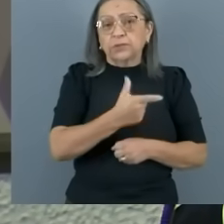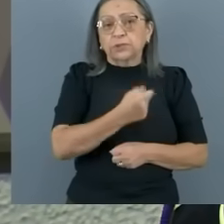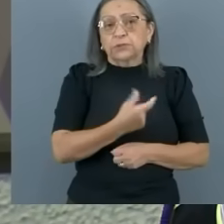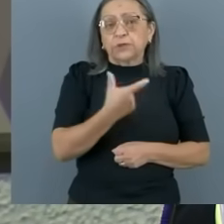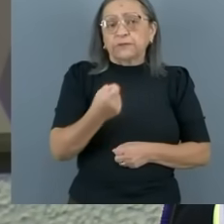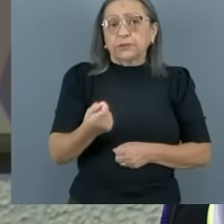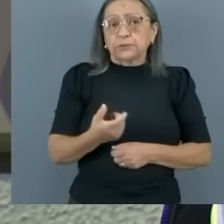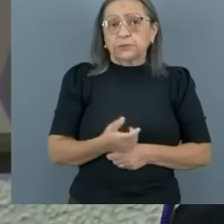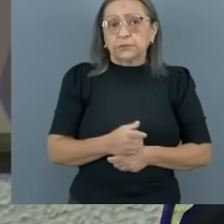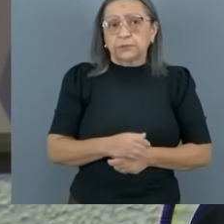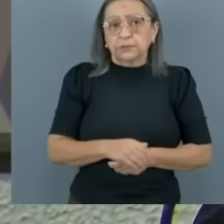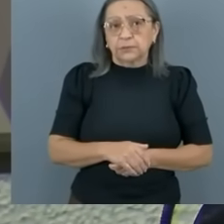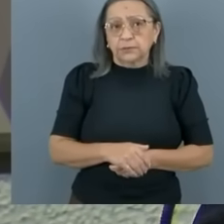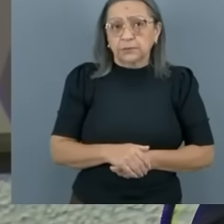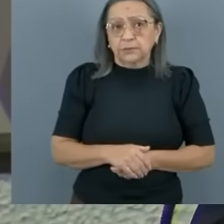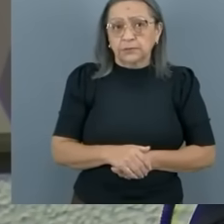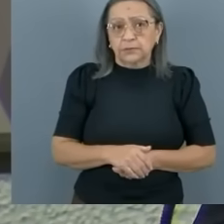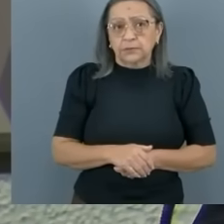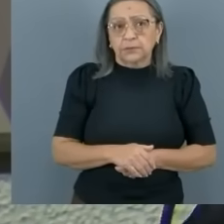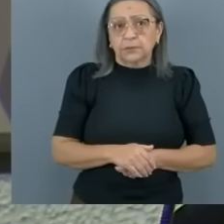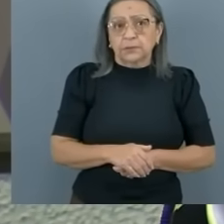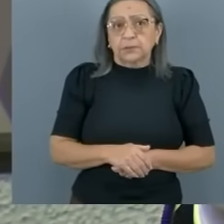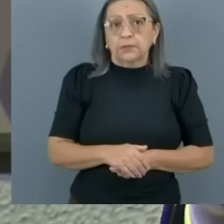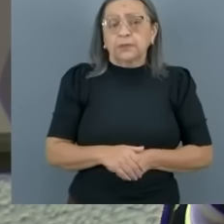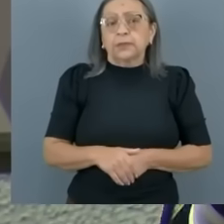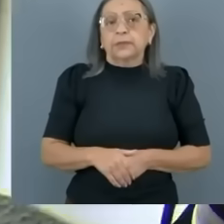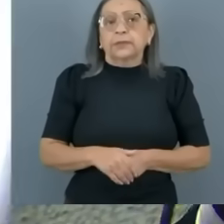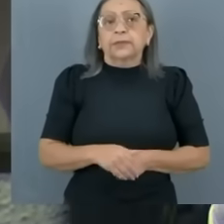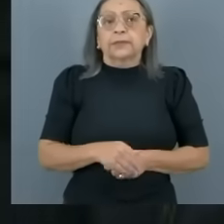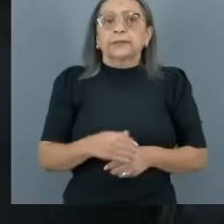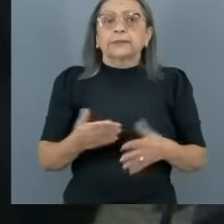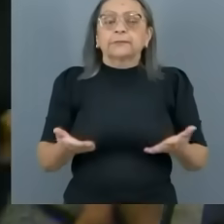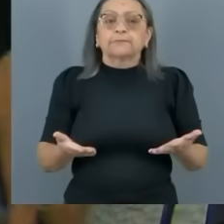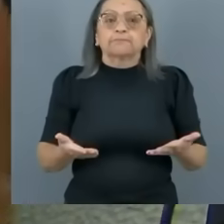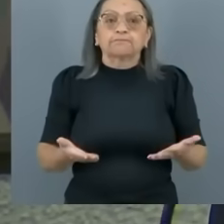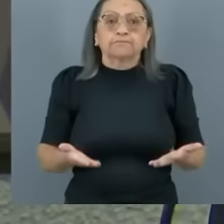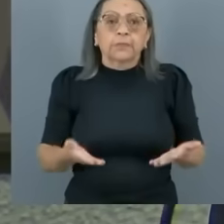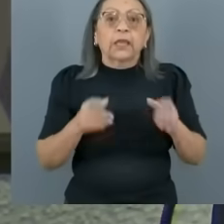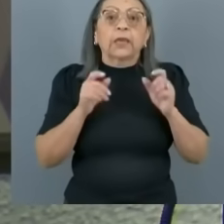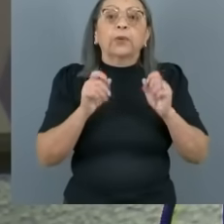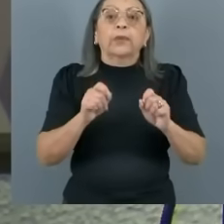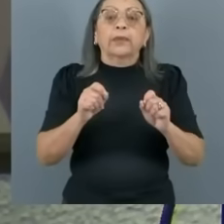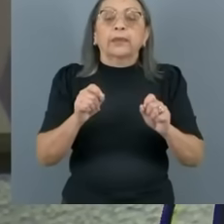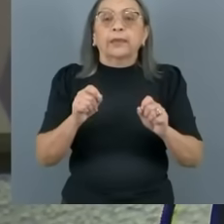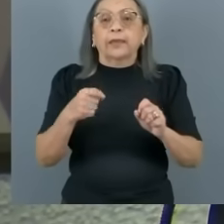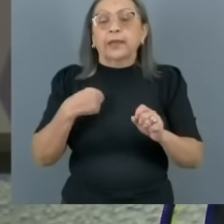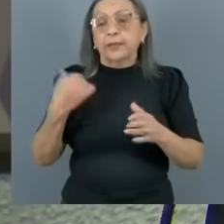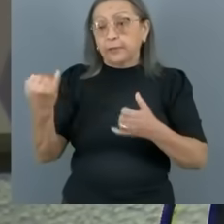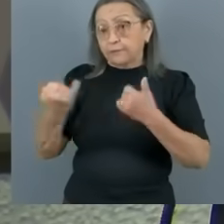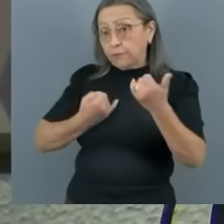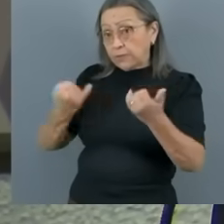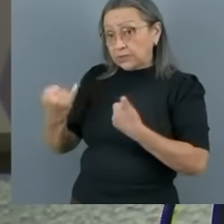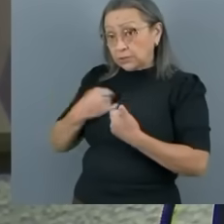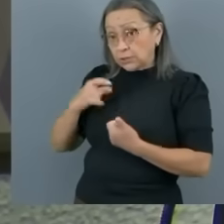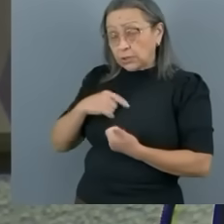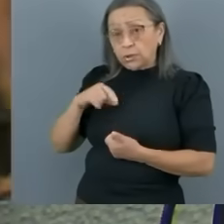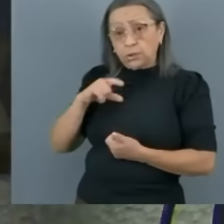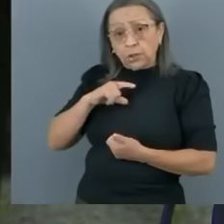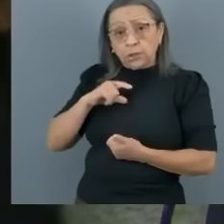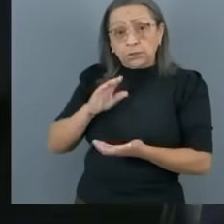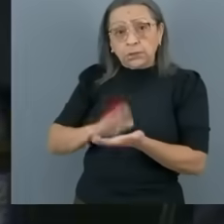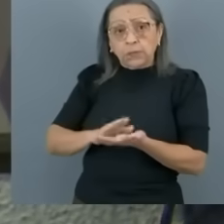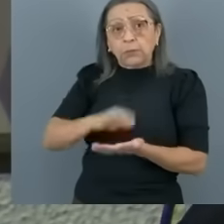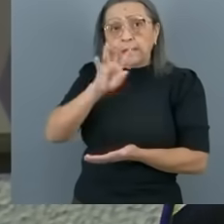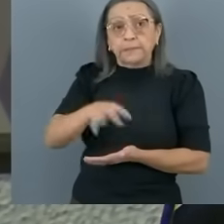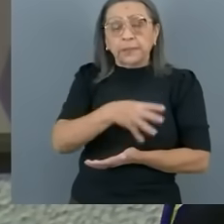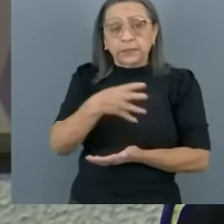correto. Por gentileza, se informe. Então, mas assim, a informação que eu tenho, a gente está com a planilha... O senhor está mal informado.